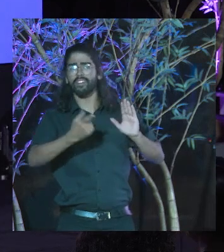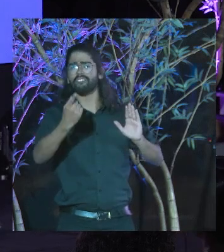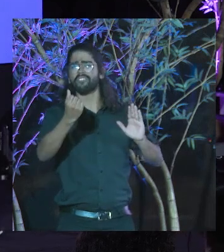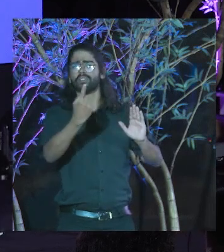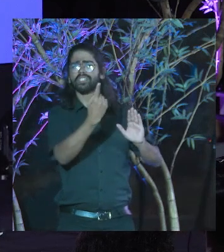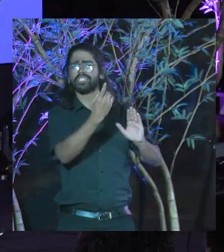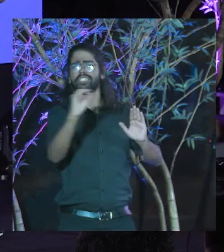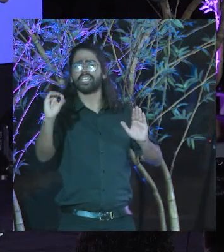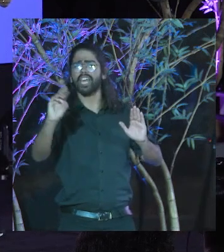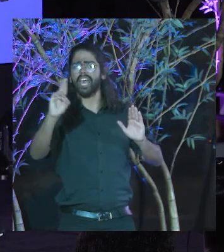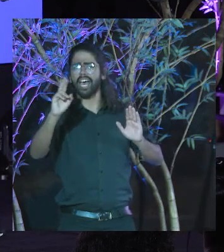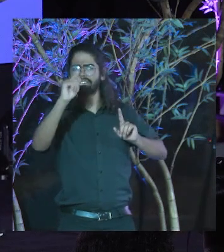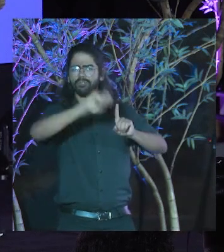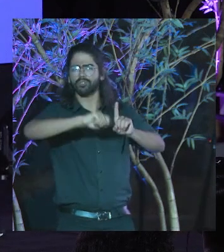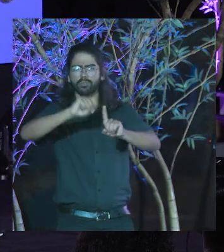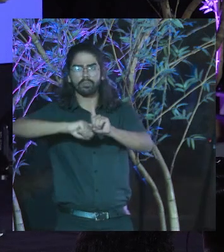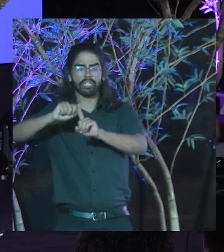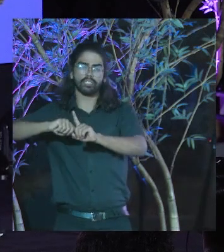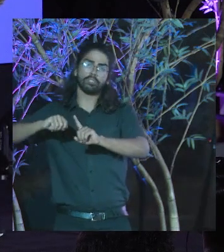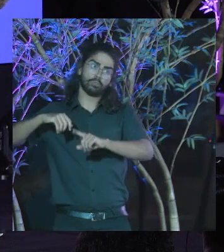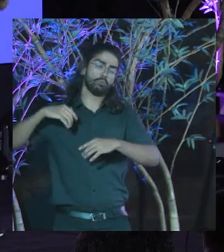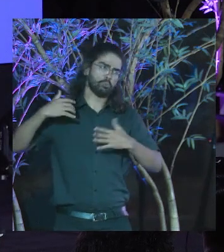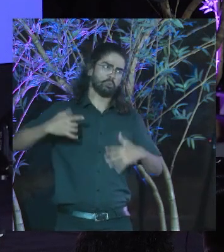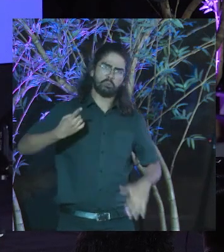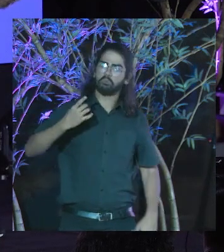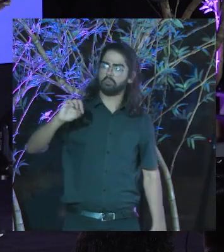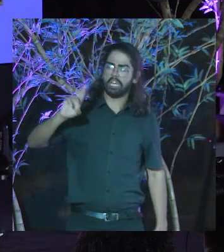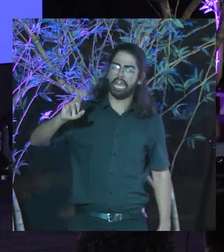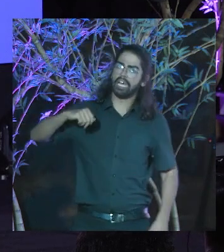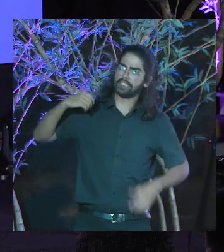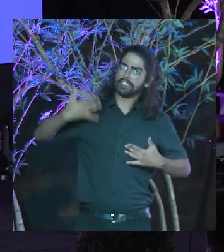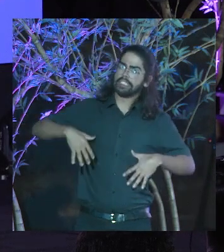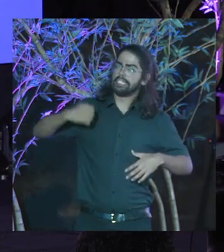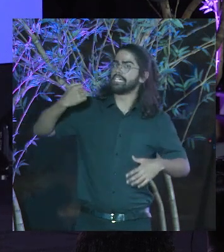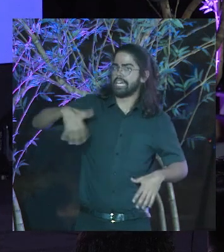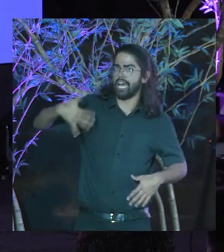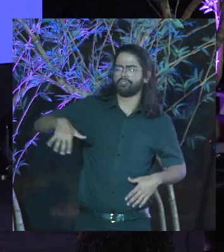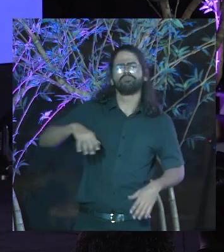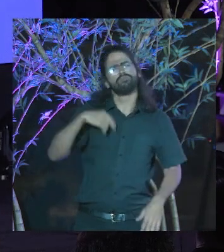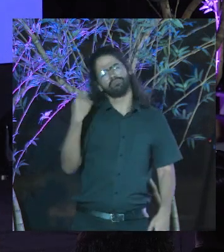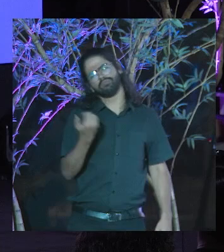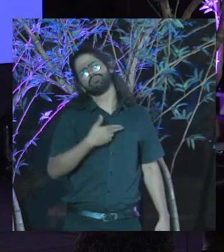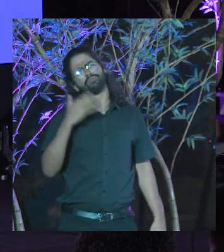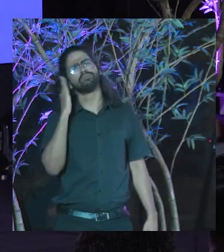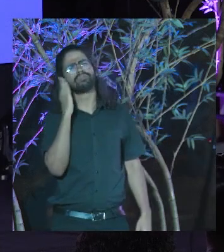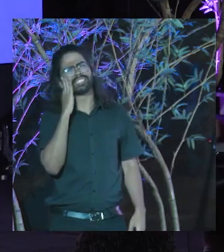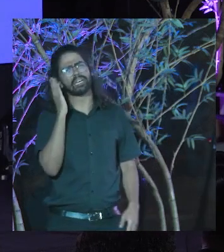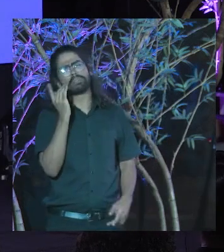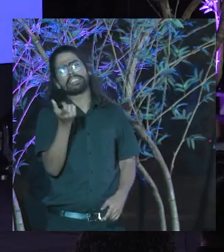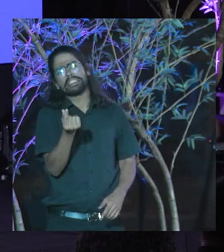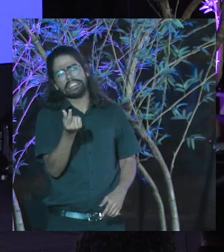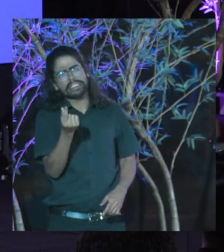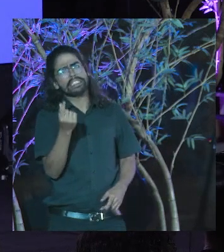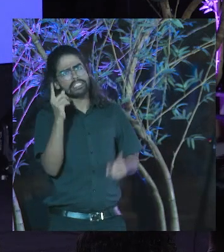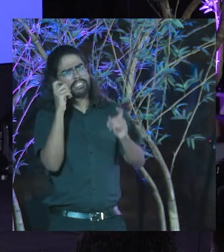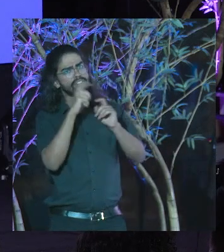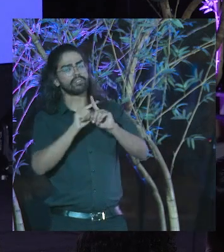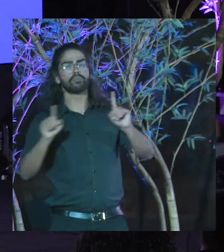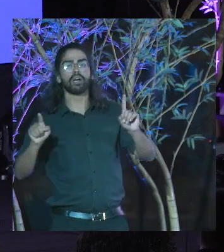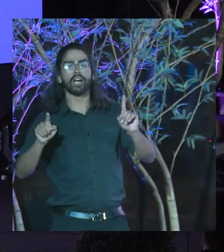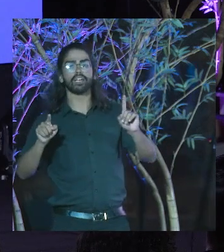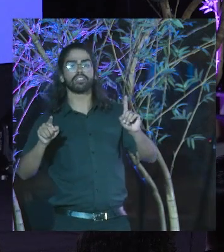R$100 por mês. R$100 por mês é muita coisa. É óbvio, a gente sabe, economicamente e tal,